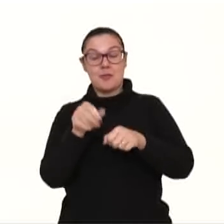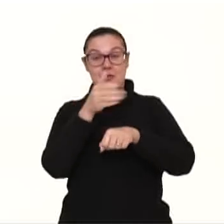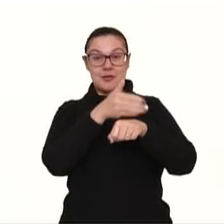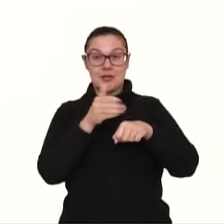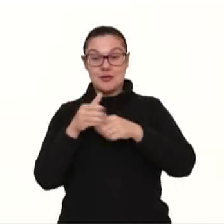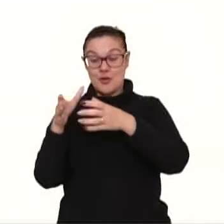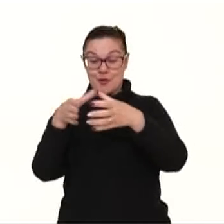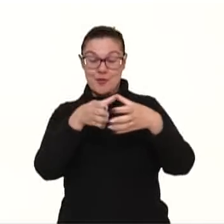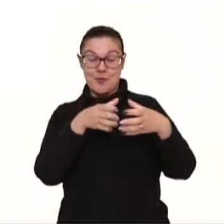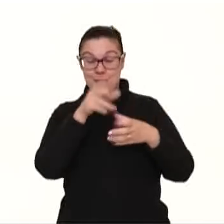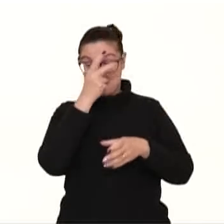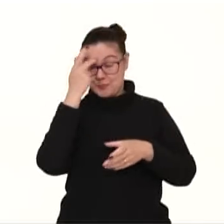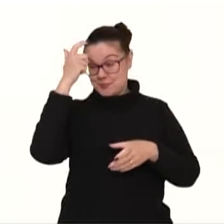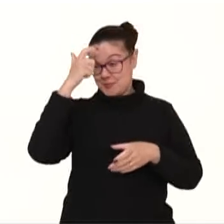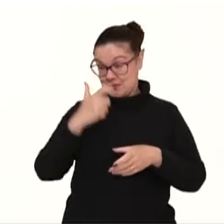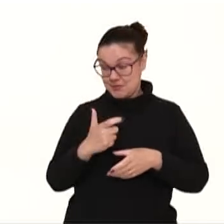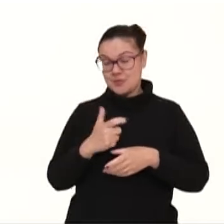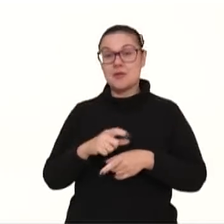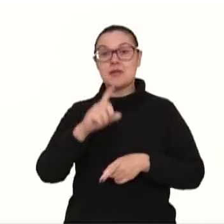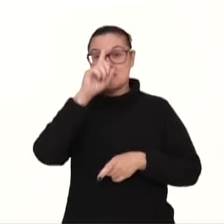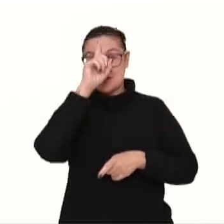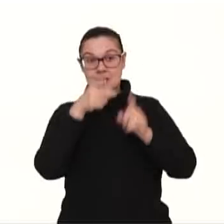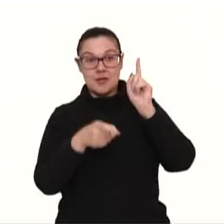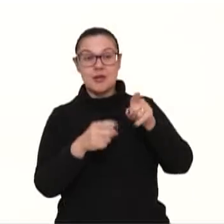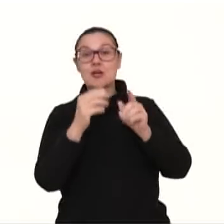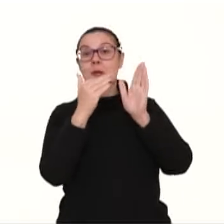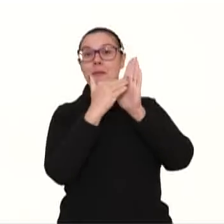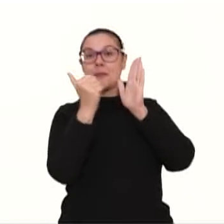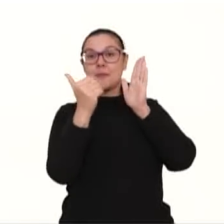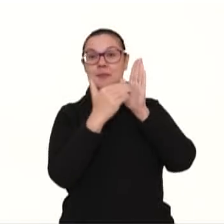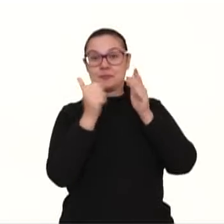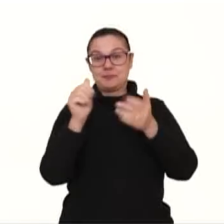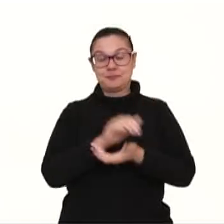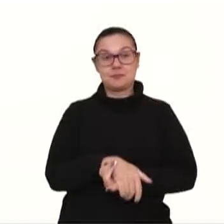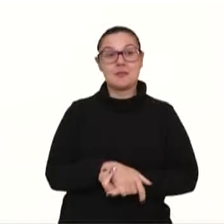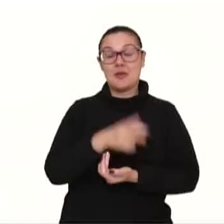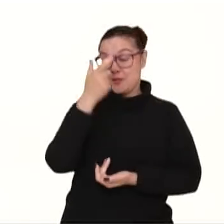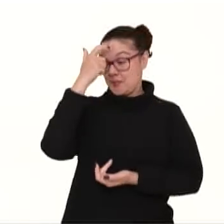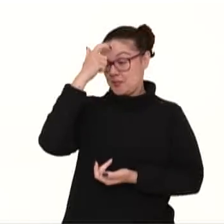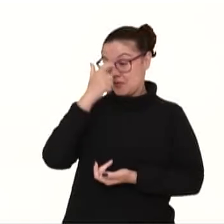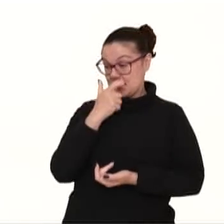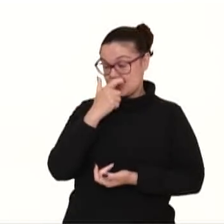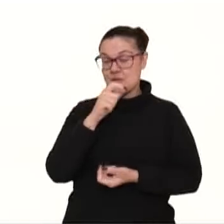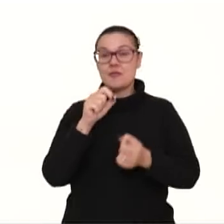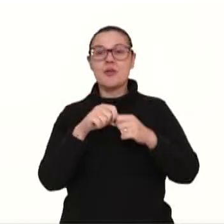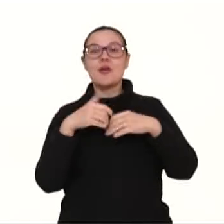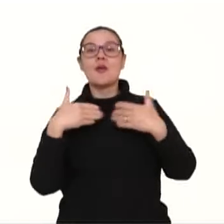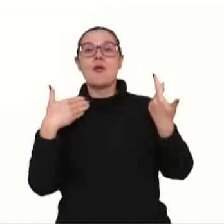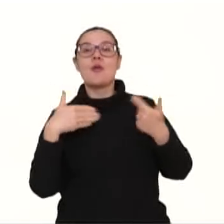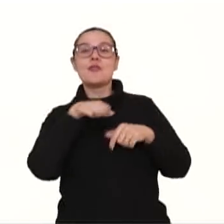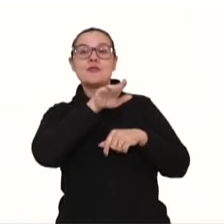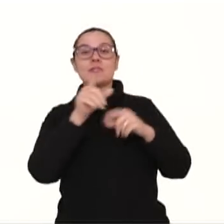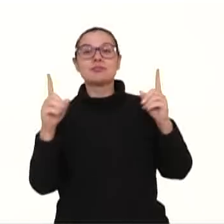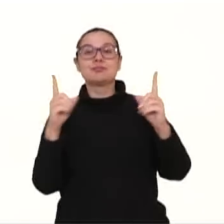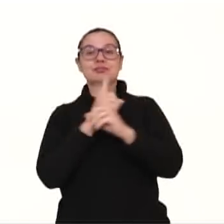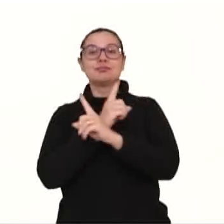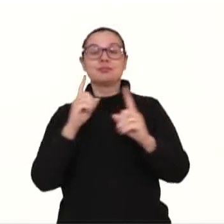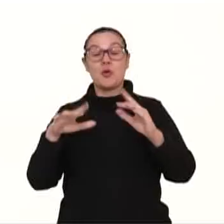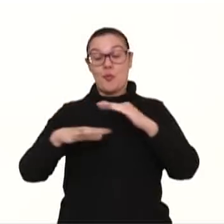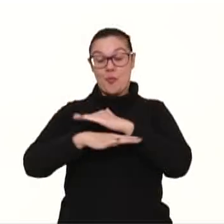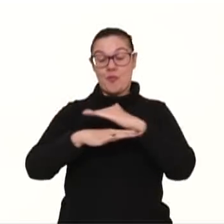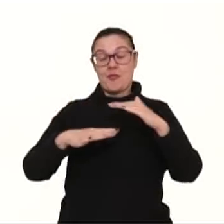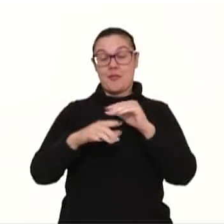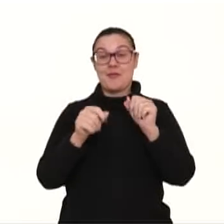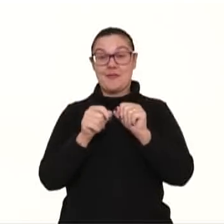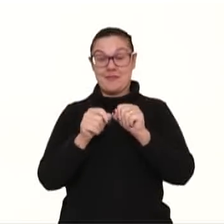com um grupo de pessoas e comandada pelo marcante, pessoa que orienta quais coreografias os participantes têm